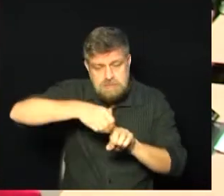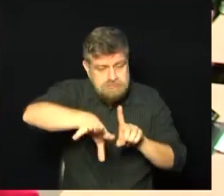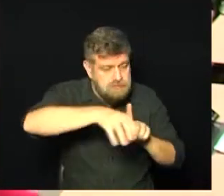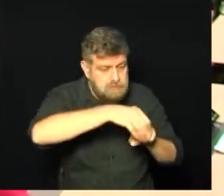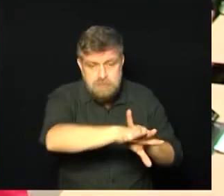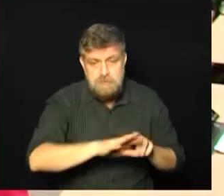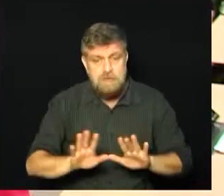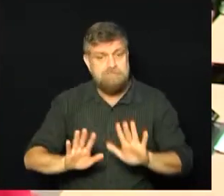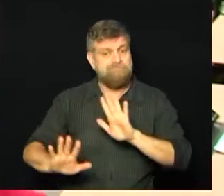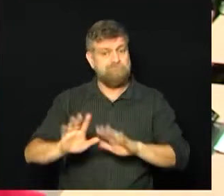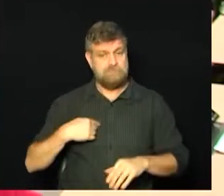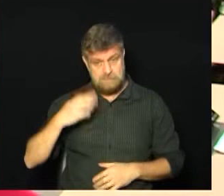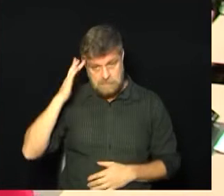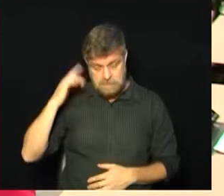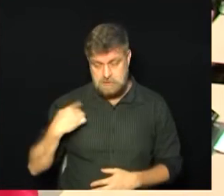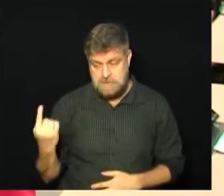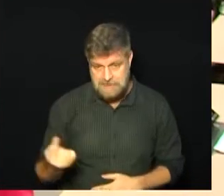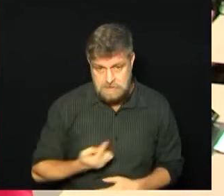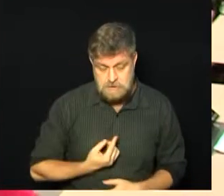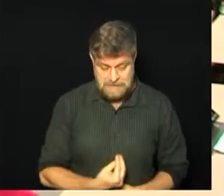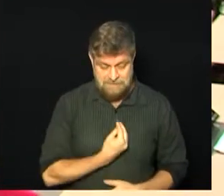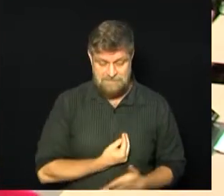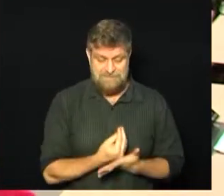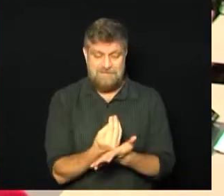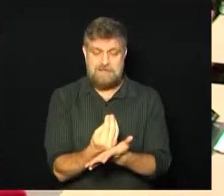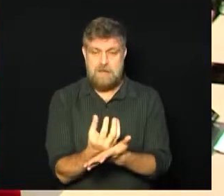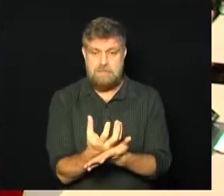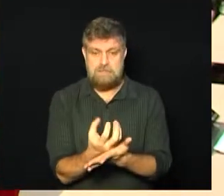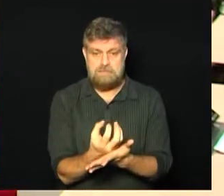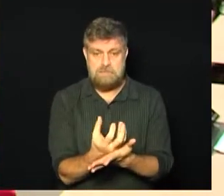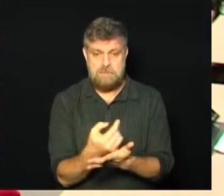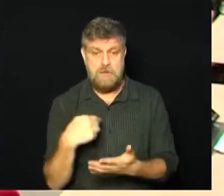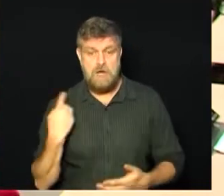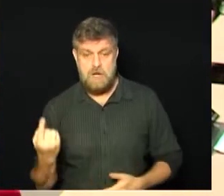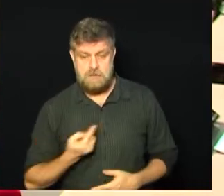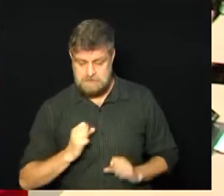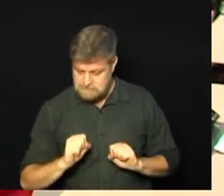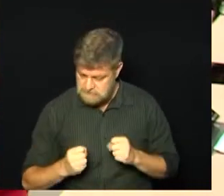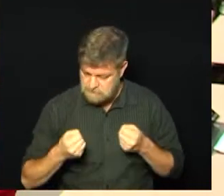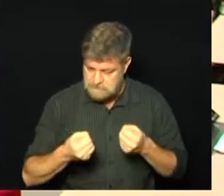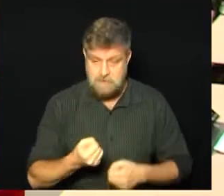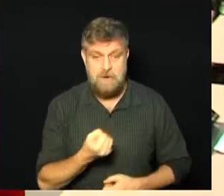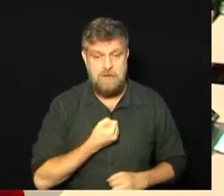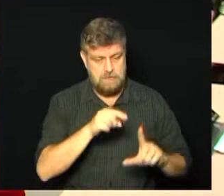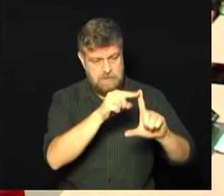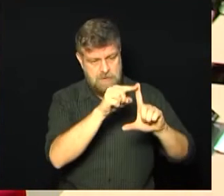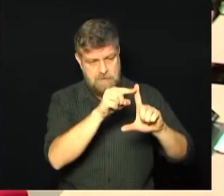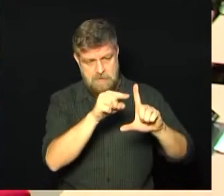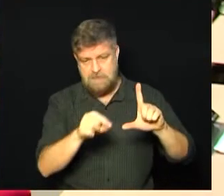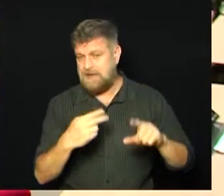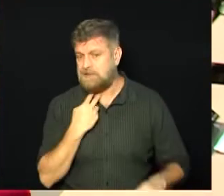né? Então, eu acho que a gente está lidando com vidas, nós estamos nos esforçando para que esses números caiam,